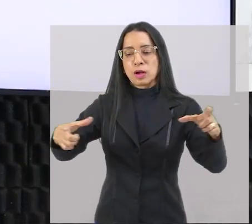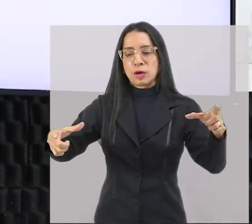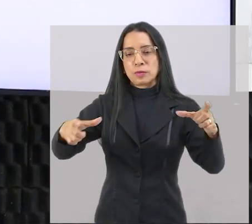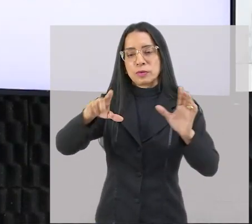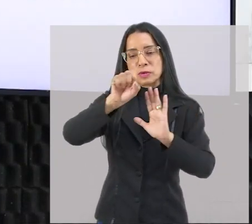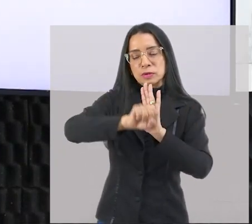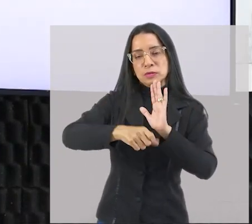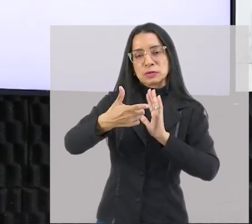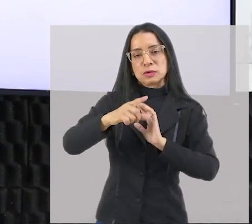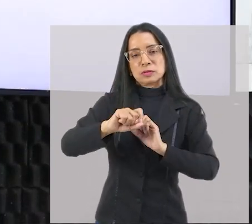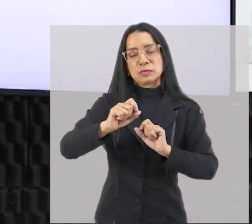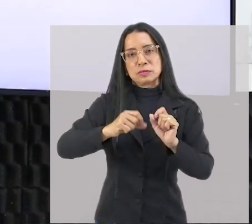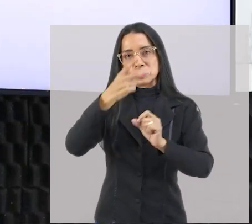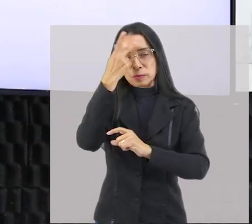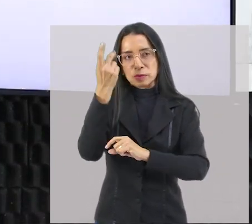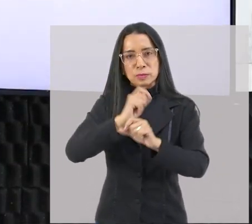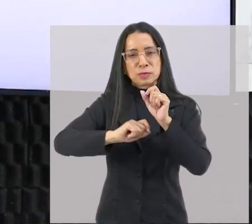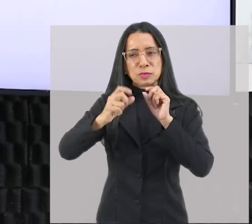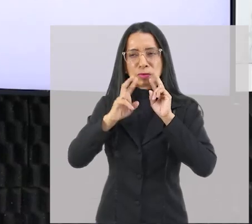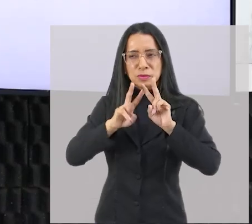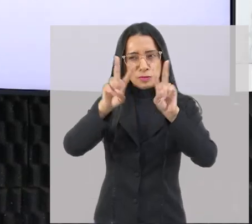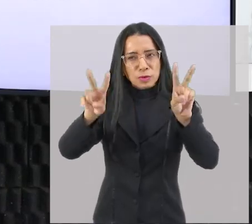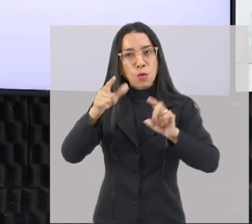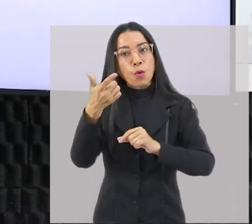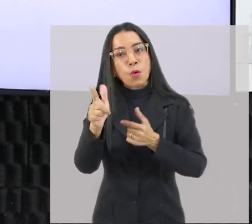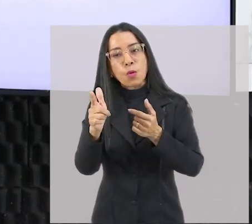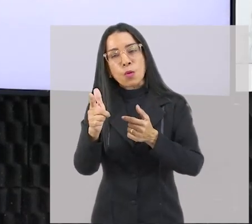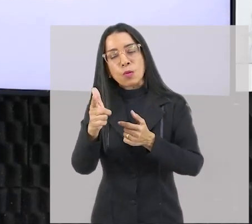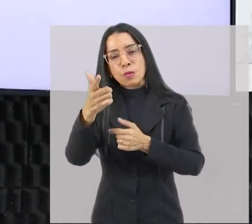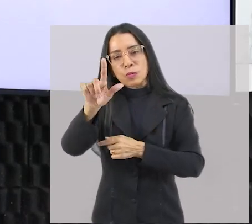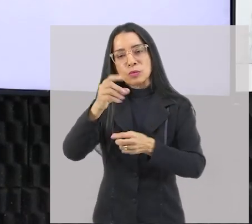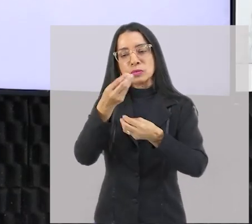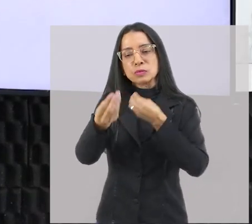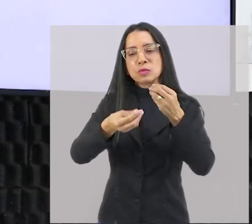os outros de maneira mecanizada. Isso aconteceu com a Revolução